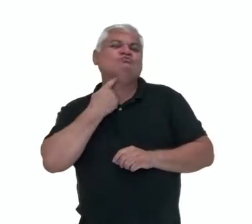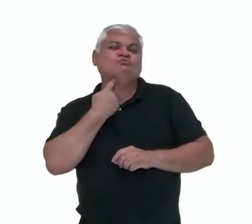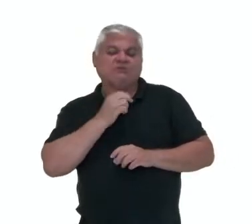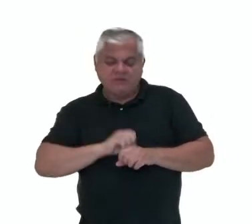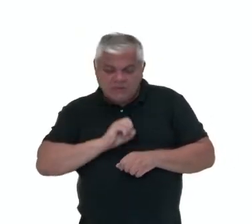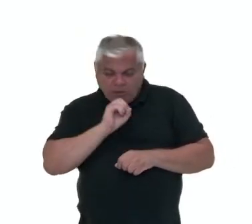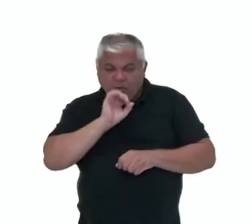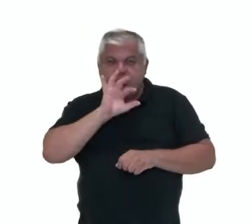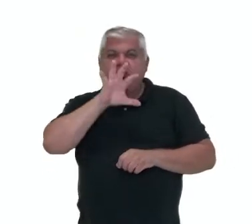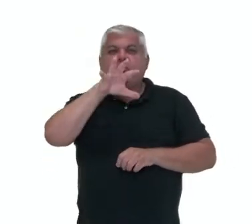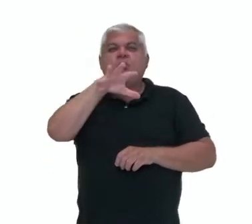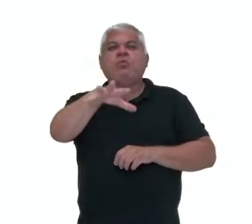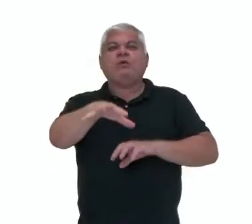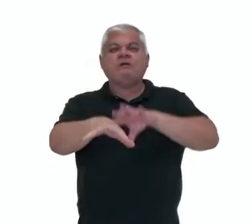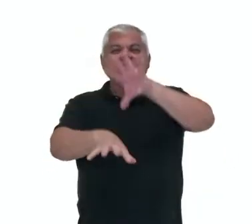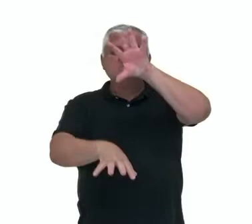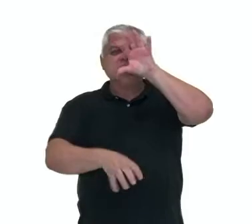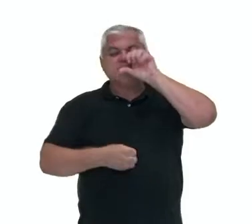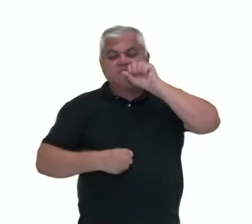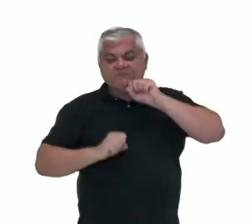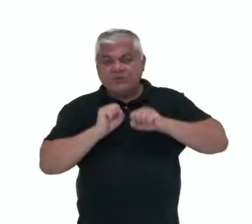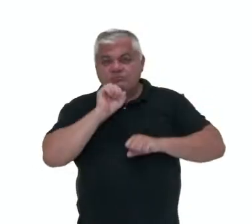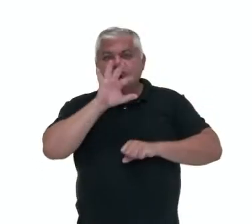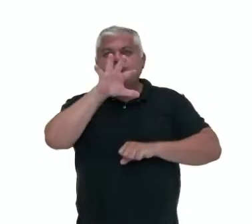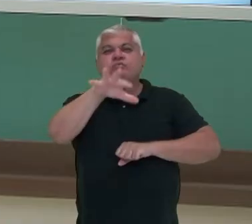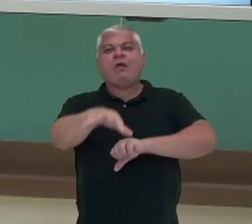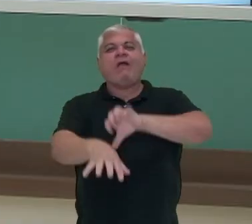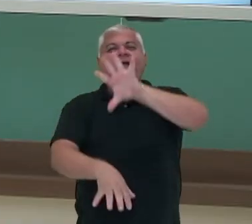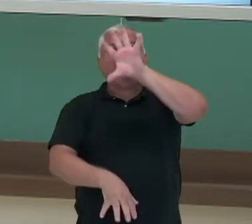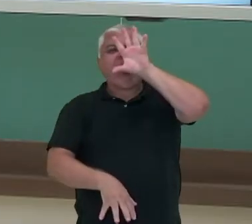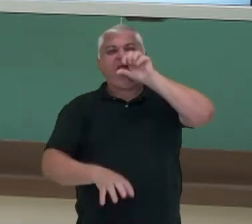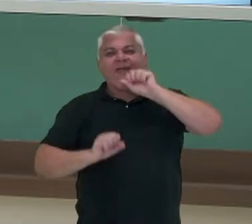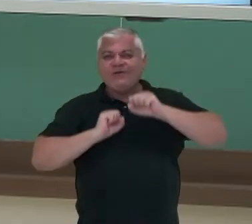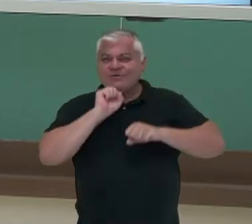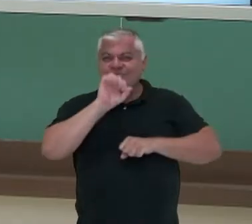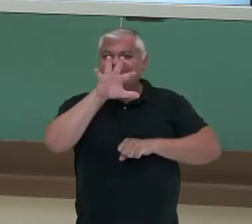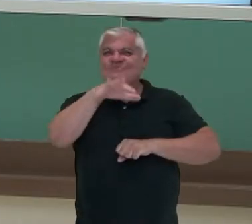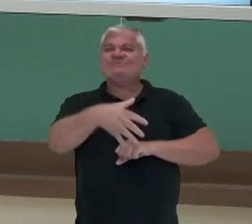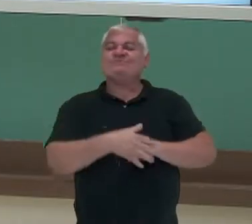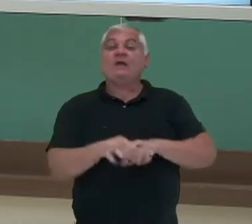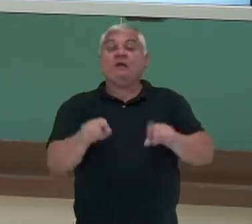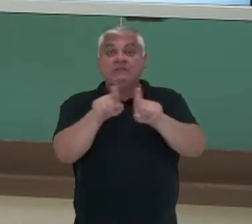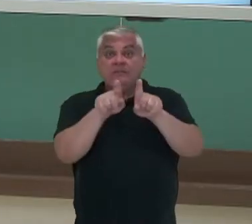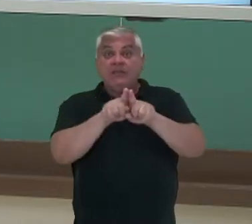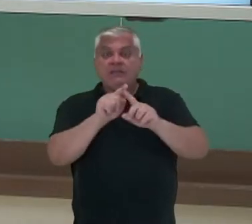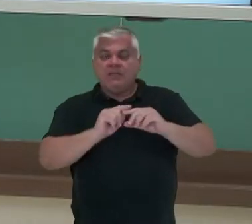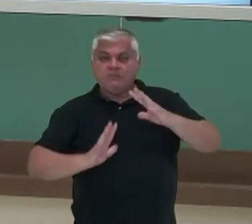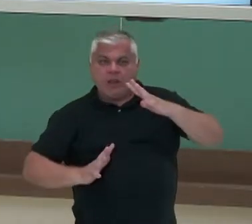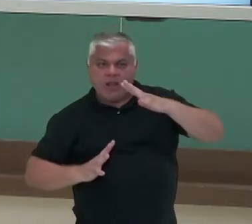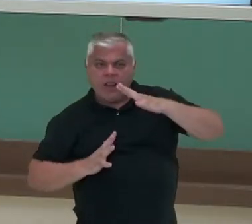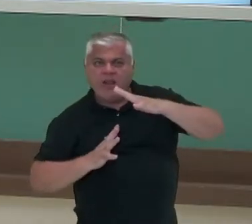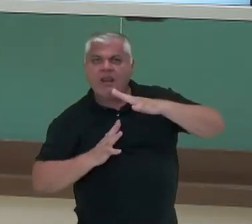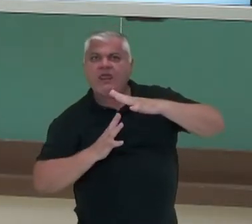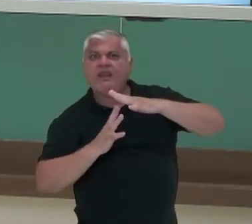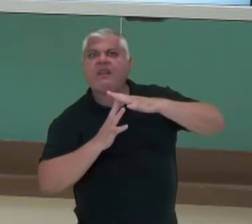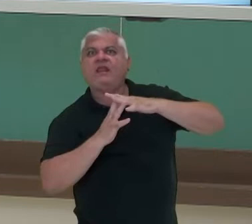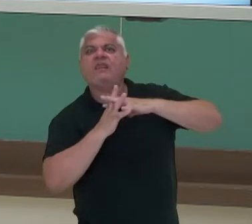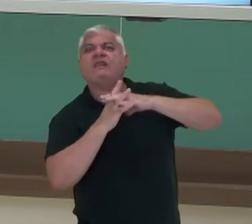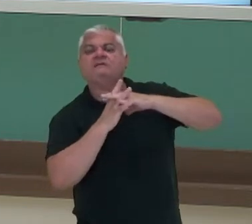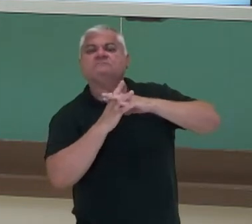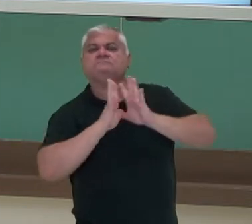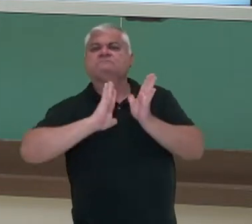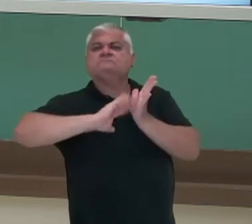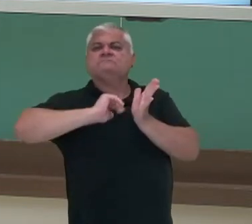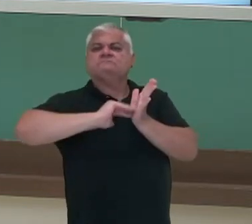urinário, a eliminação de resíduos tóxicos ou em excesso. Então, o que nós eliminamos do